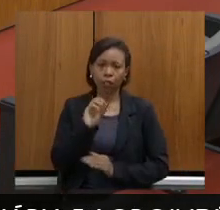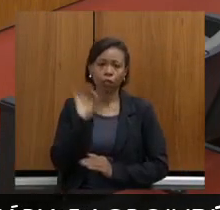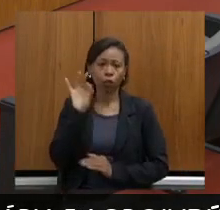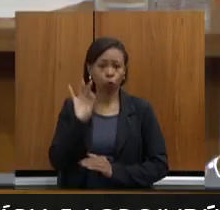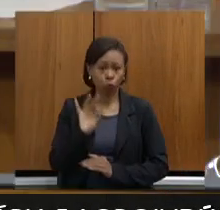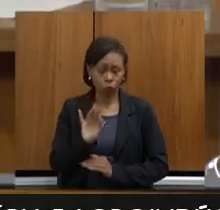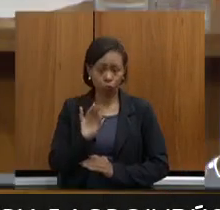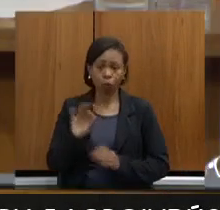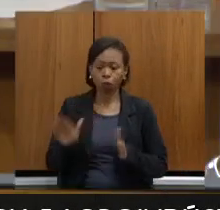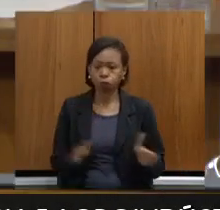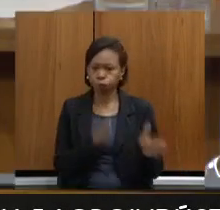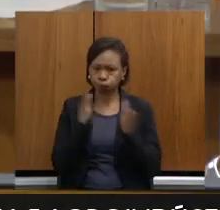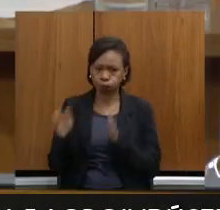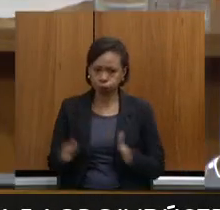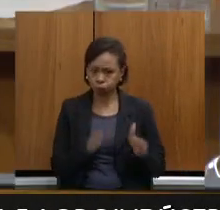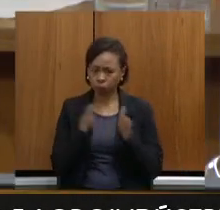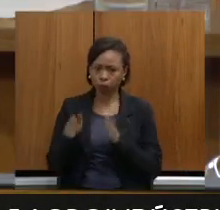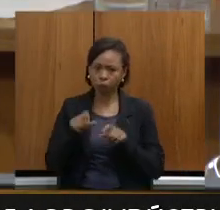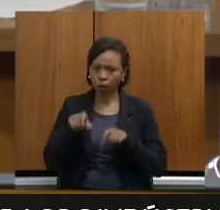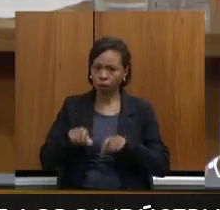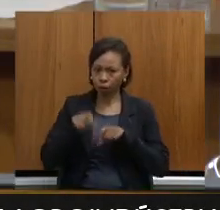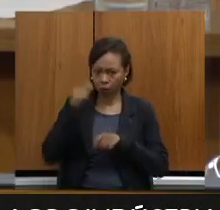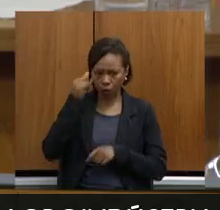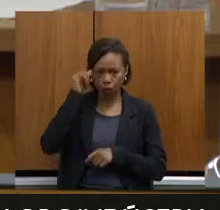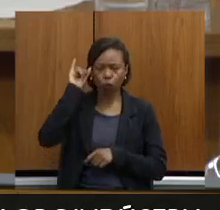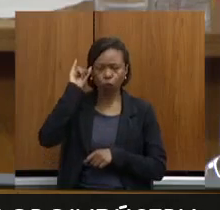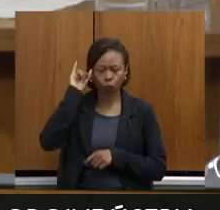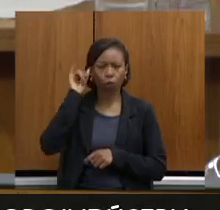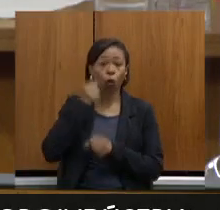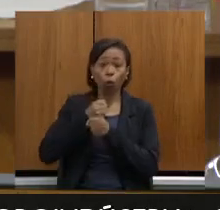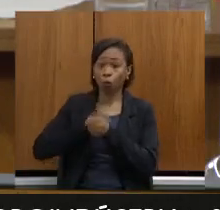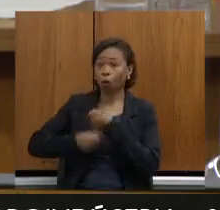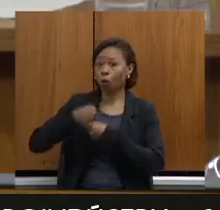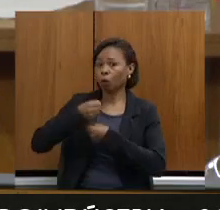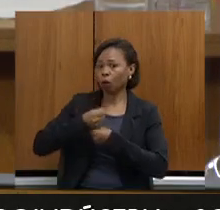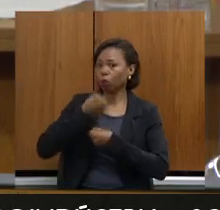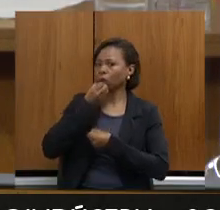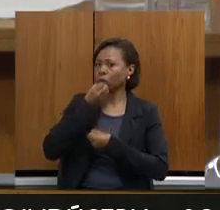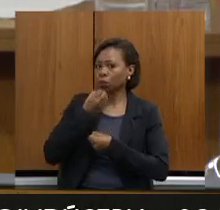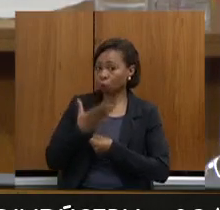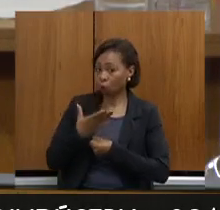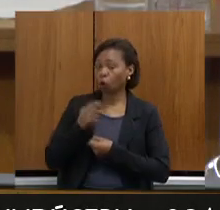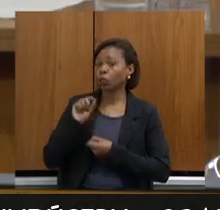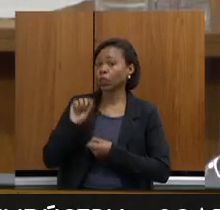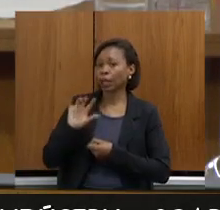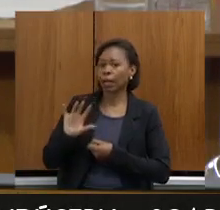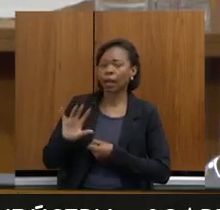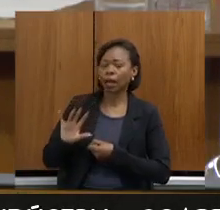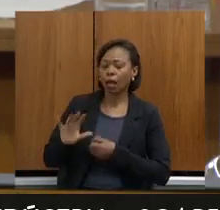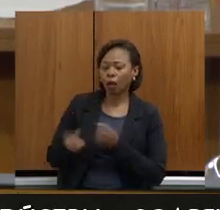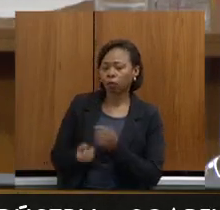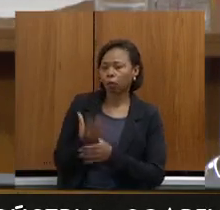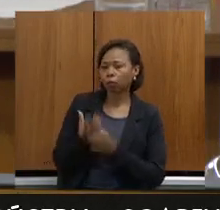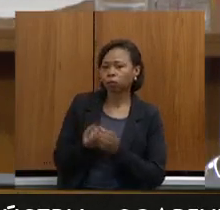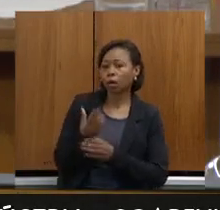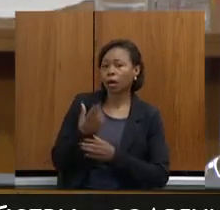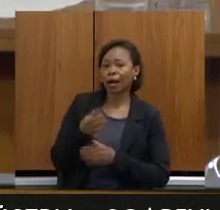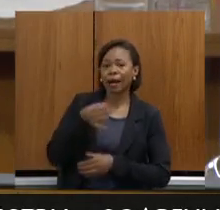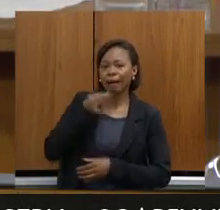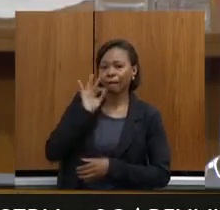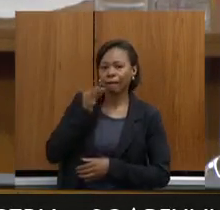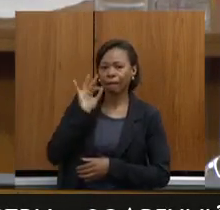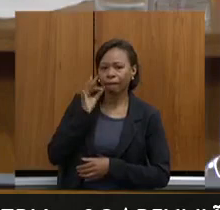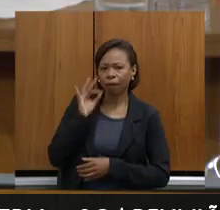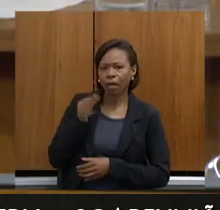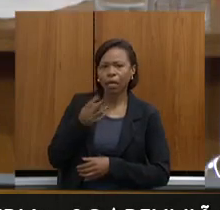a pecuária foi o ano de bienalidade positiva para o café nós tivemos um recorde aí de quase 35 milhões